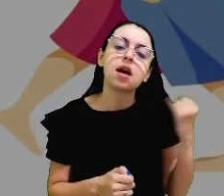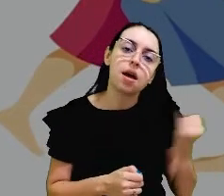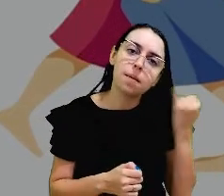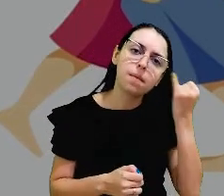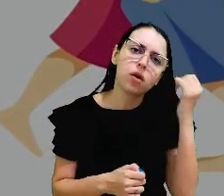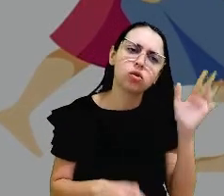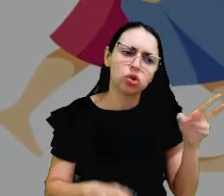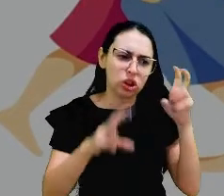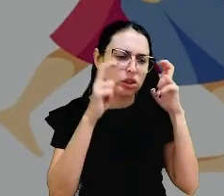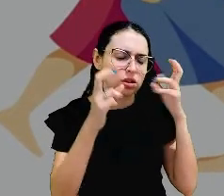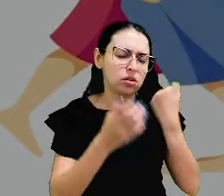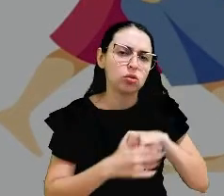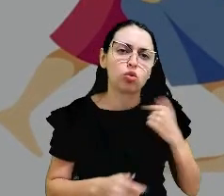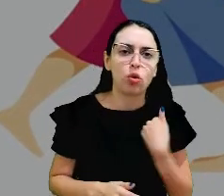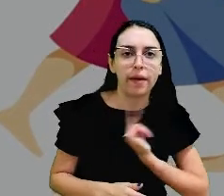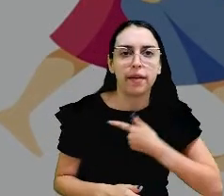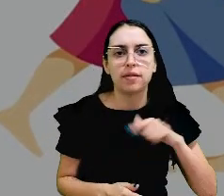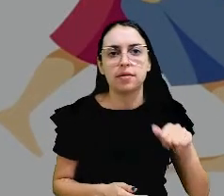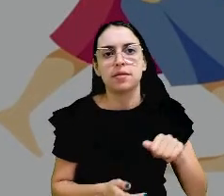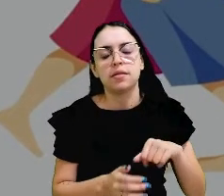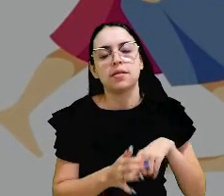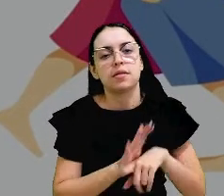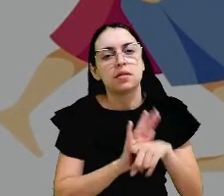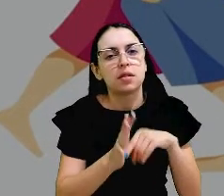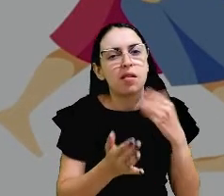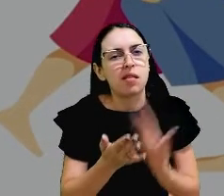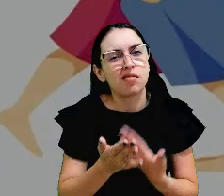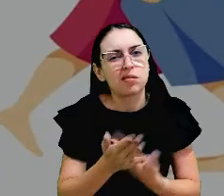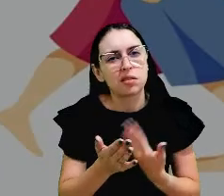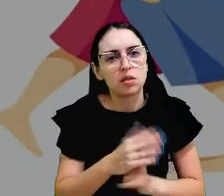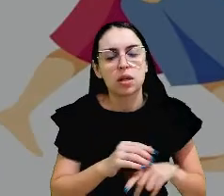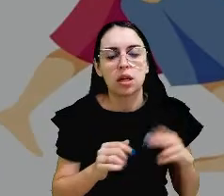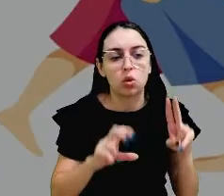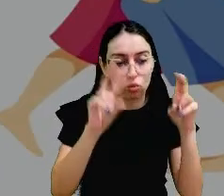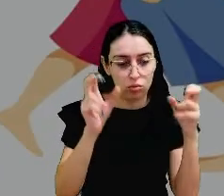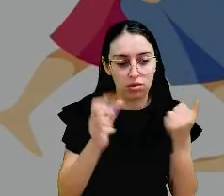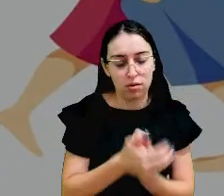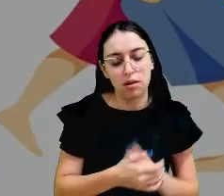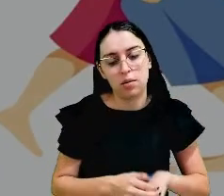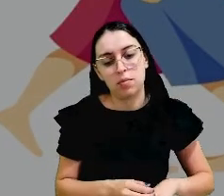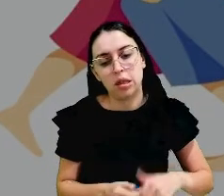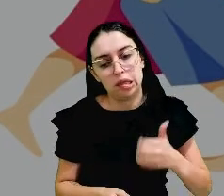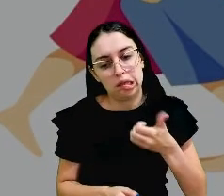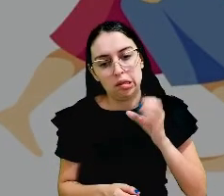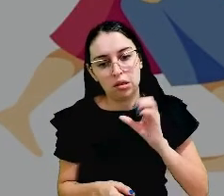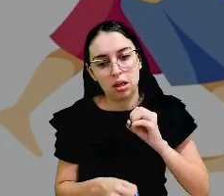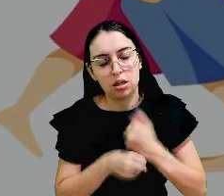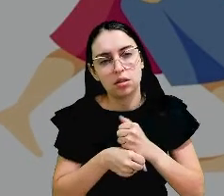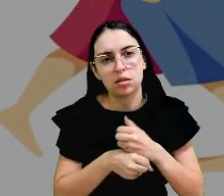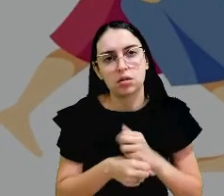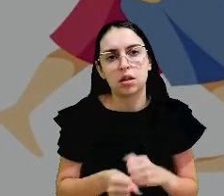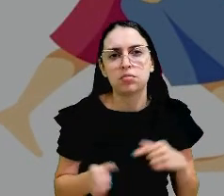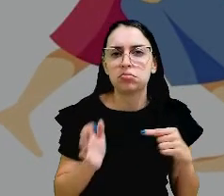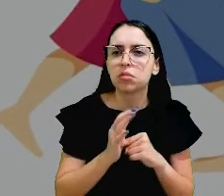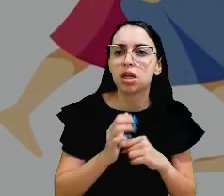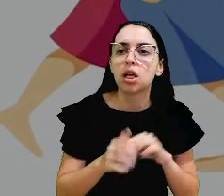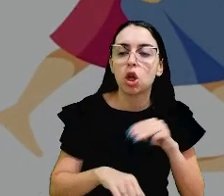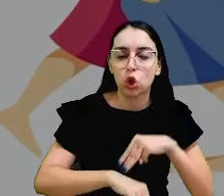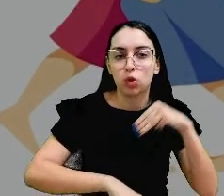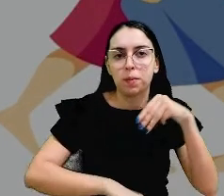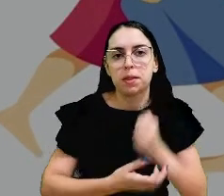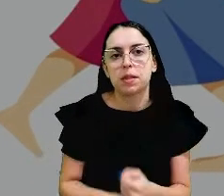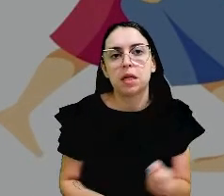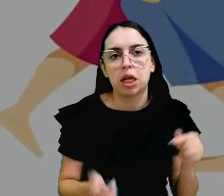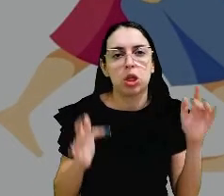nós temos notado que, estudando esse tema nos últimos 10 anos, eu tive o primeiro contato com esse tema no meu